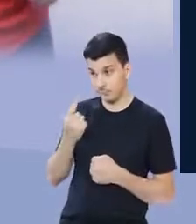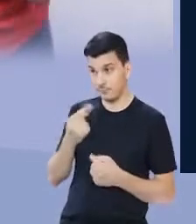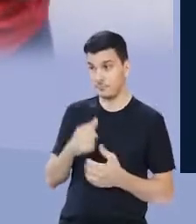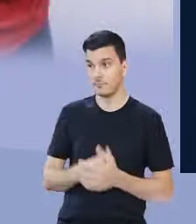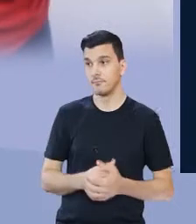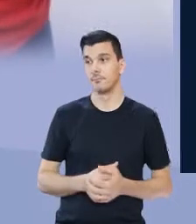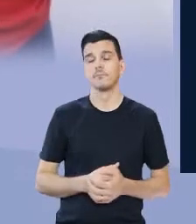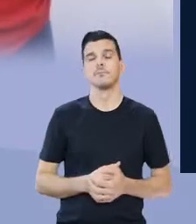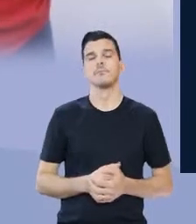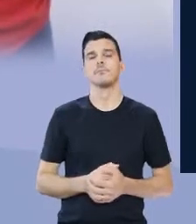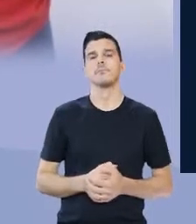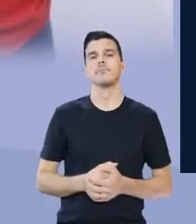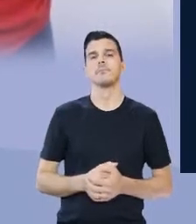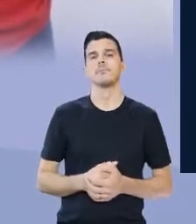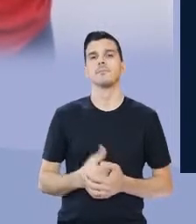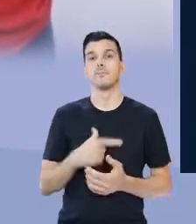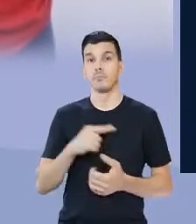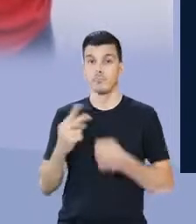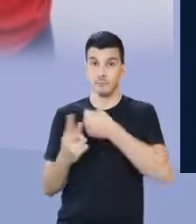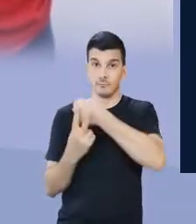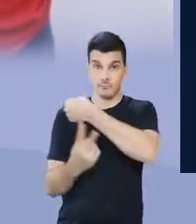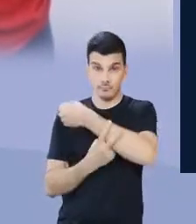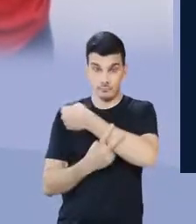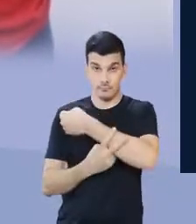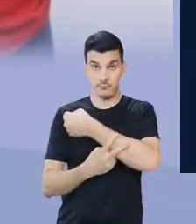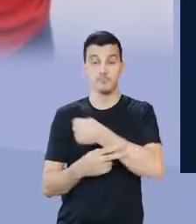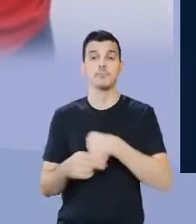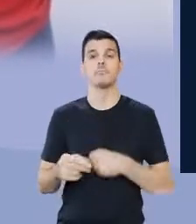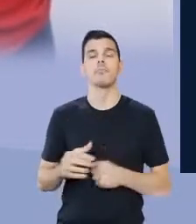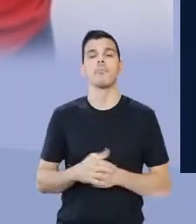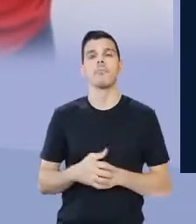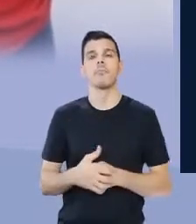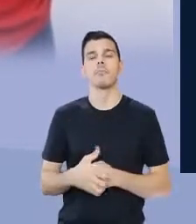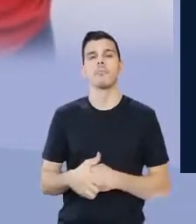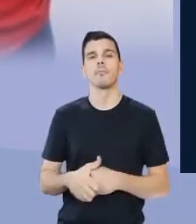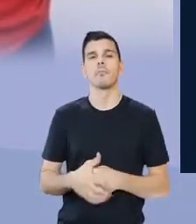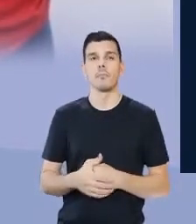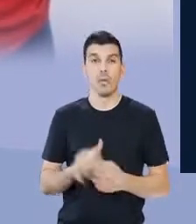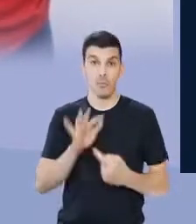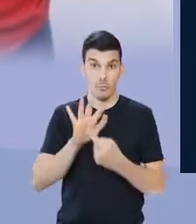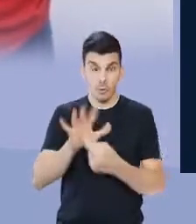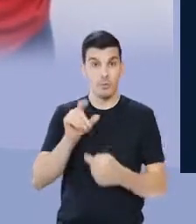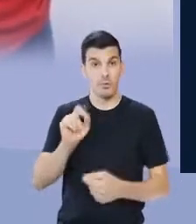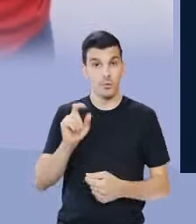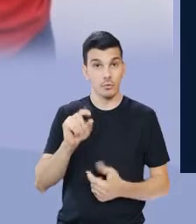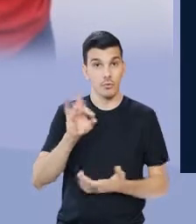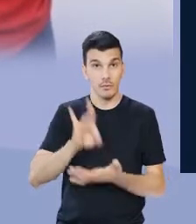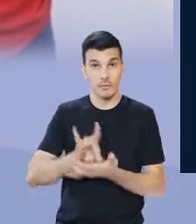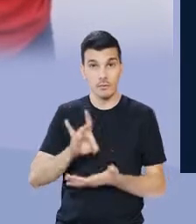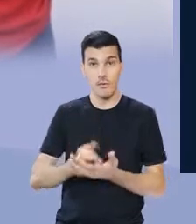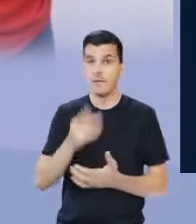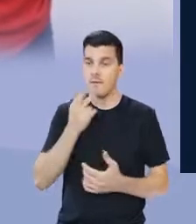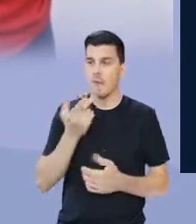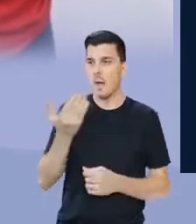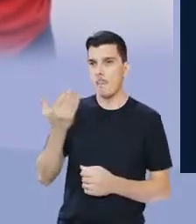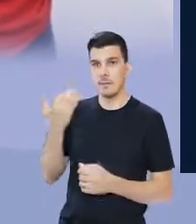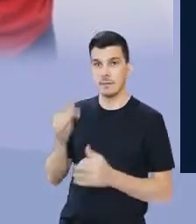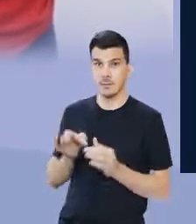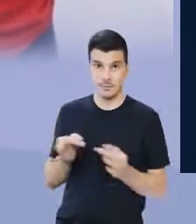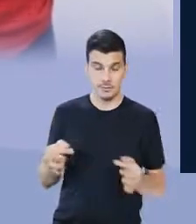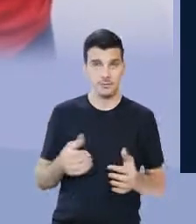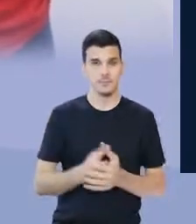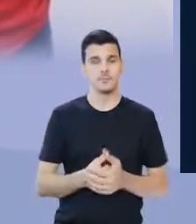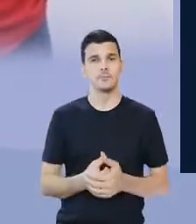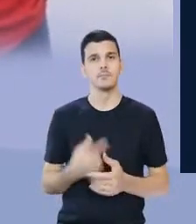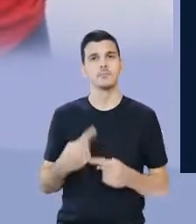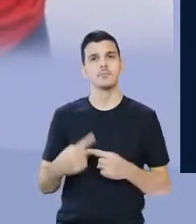Bora continuar. Nós temos os advérbios e expressões de tempo. Isso demonstra realmente que a gente está falando de passado simples.